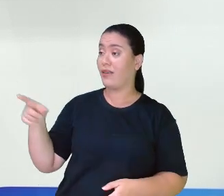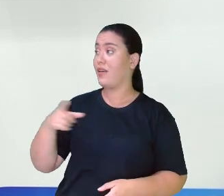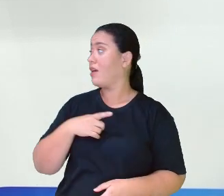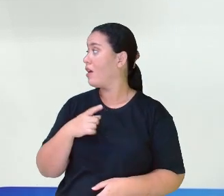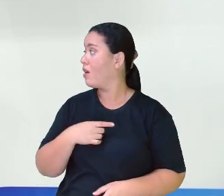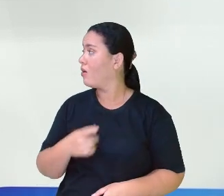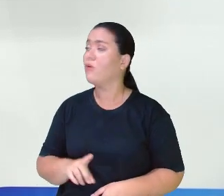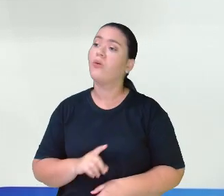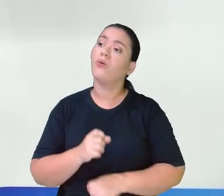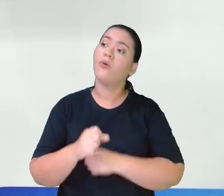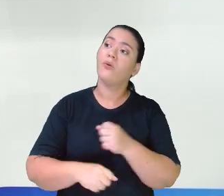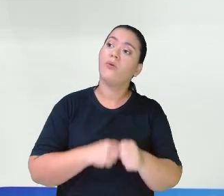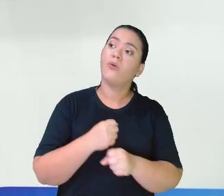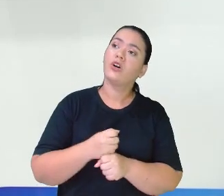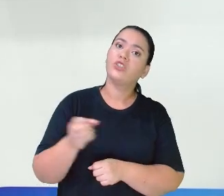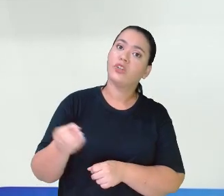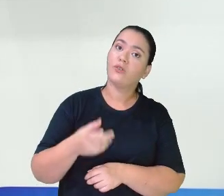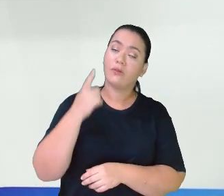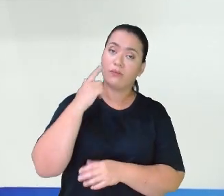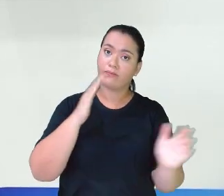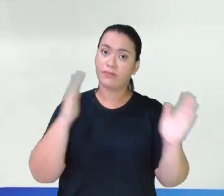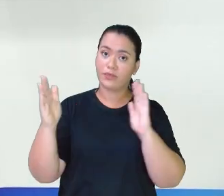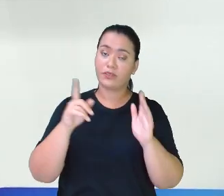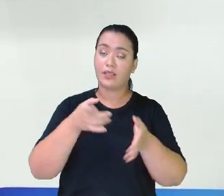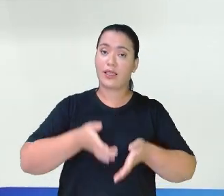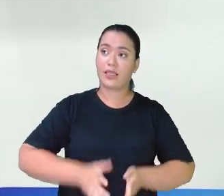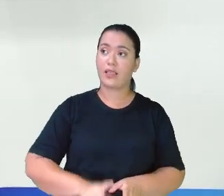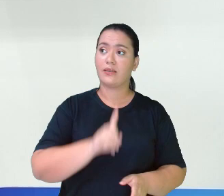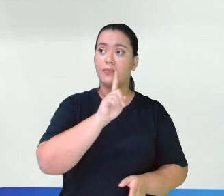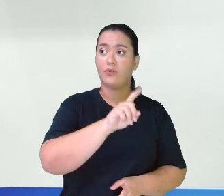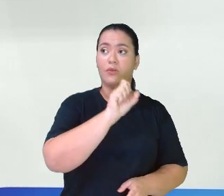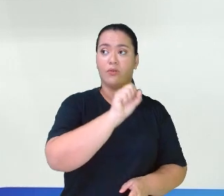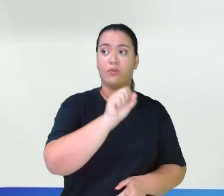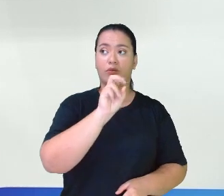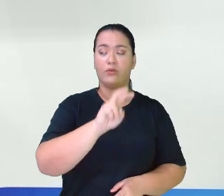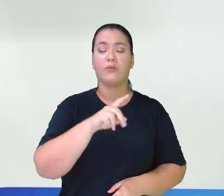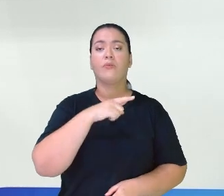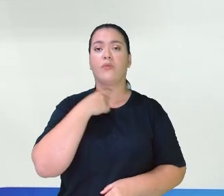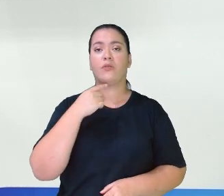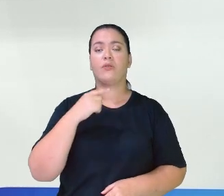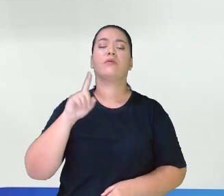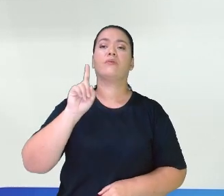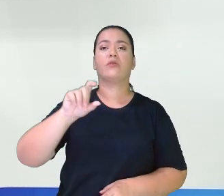o ano novamente, quinto ano, tá vendo? O ano de nascimento e o ano de morte.